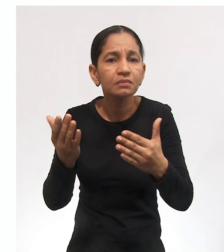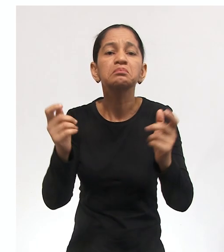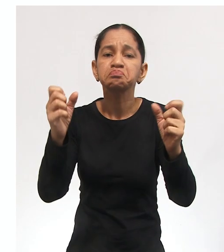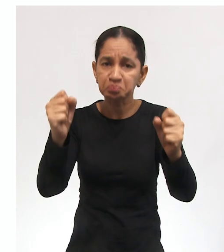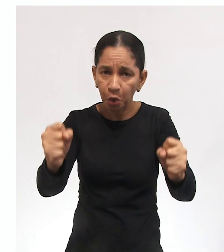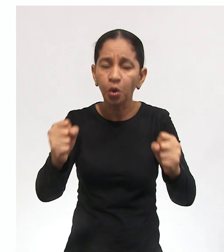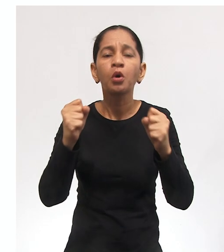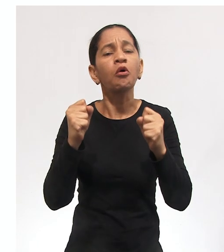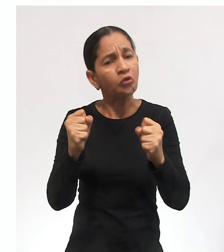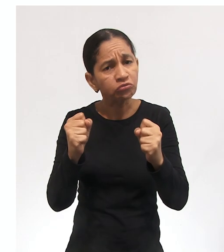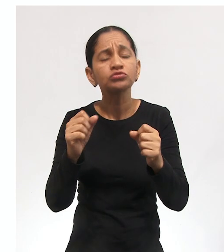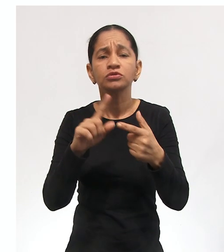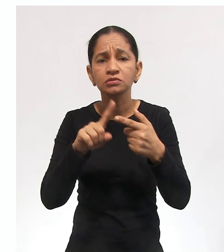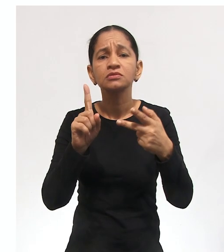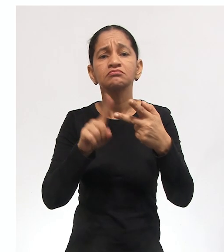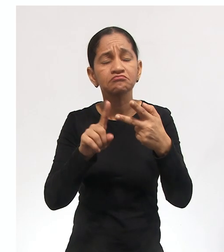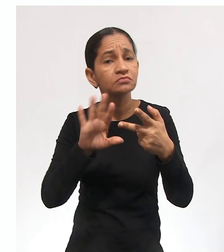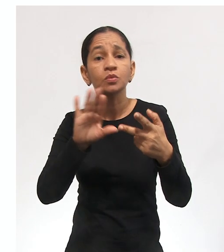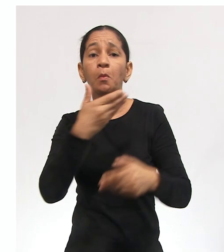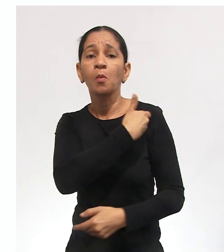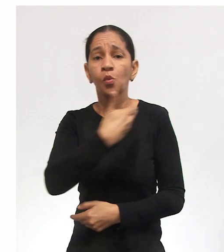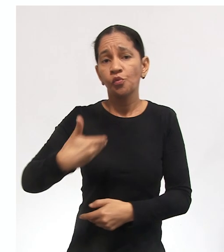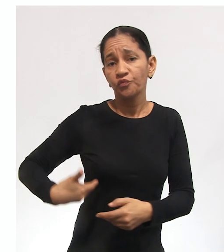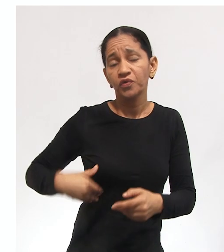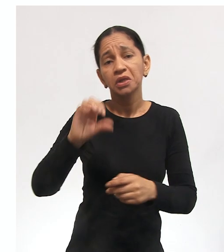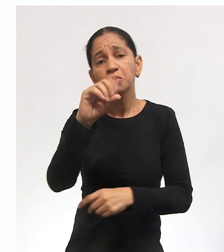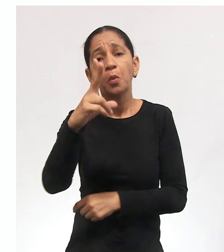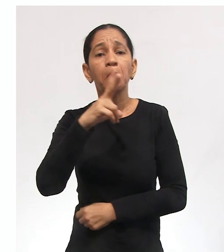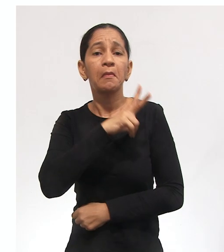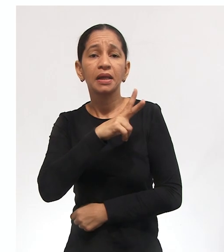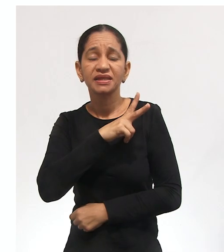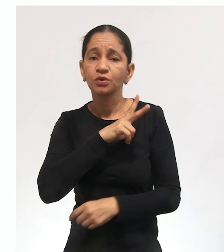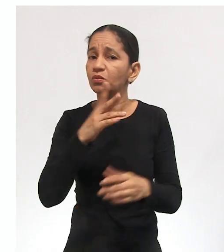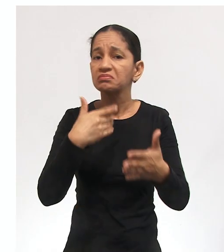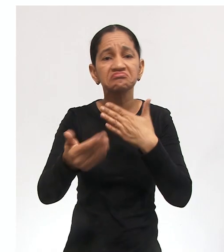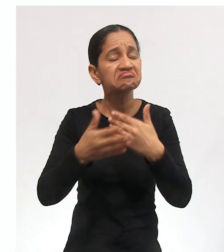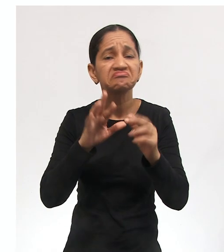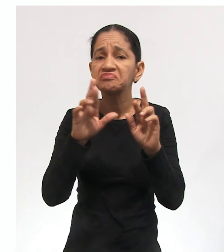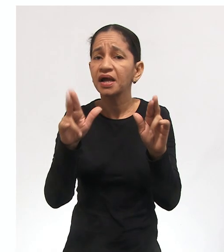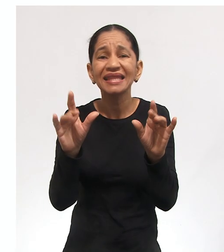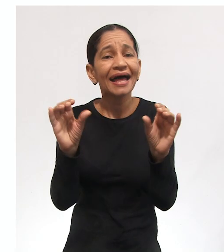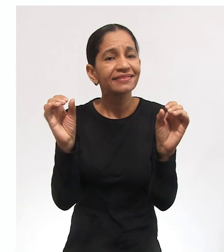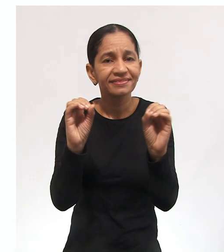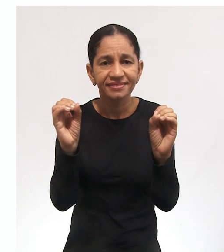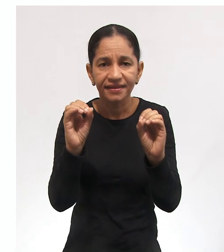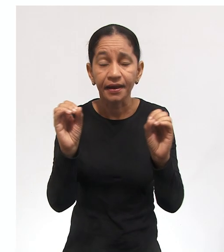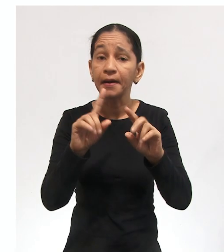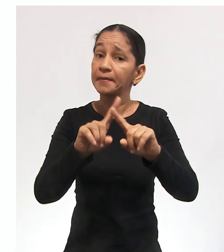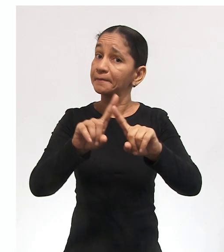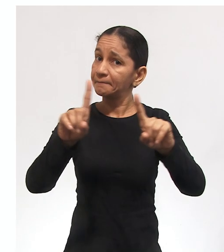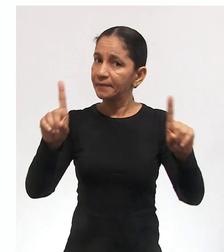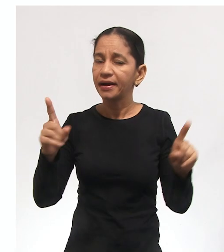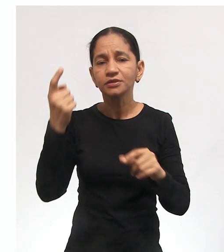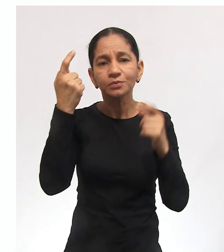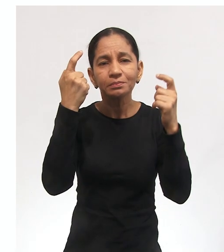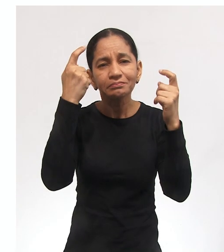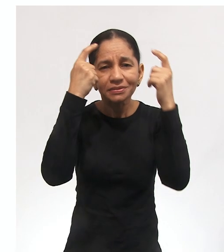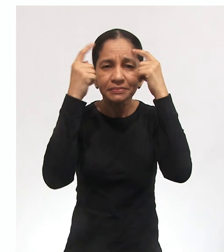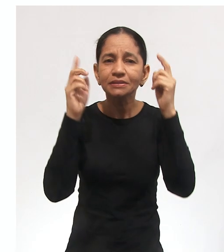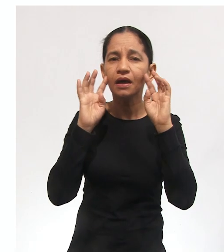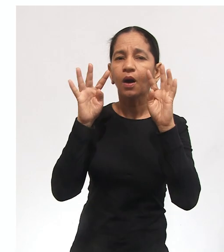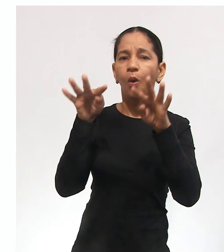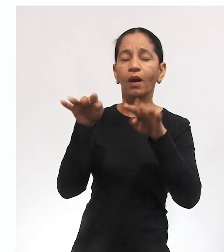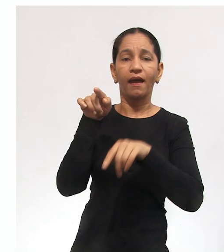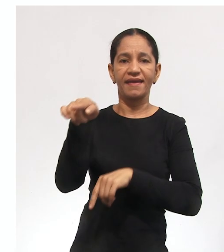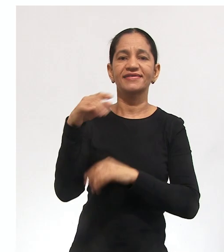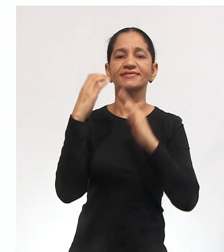empresa. Posso fazer isso a título público ou privado. Não faz diferença. Agora, o que eu preciso é que